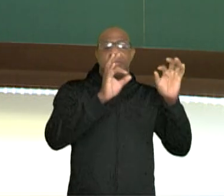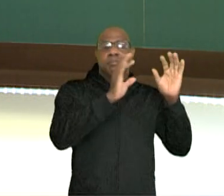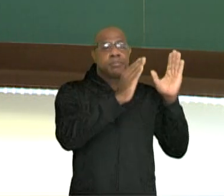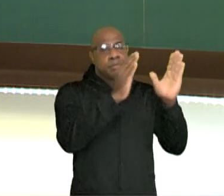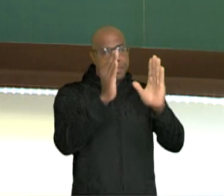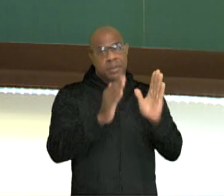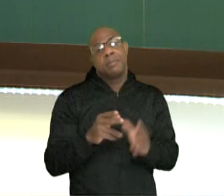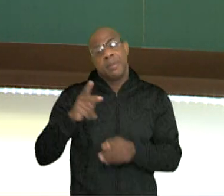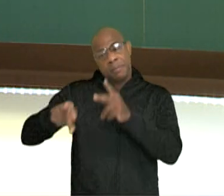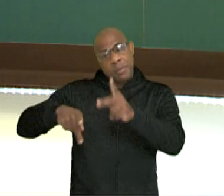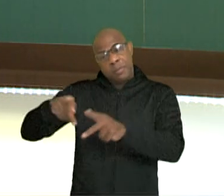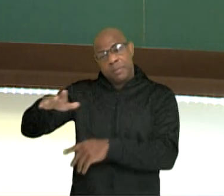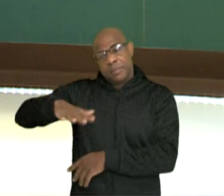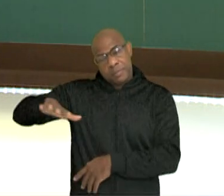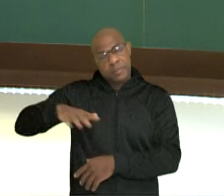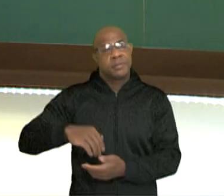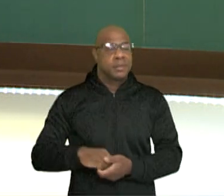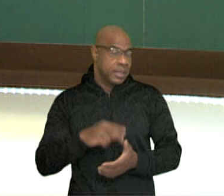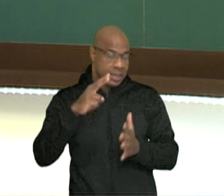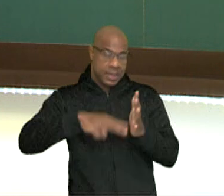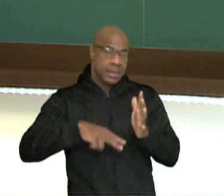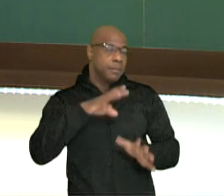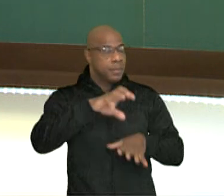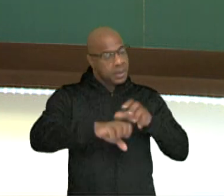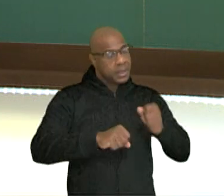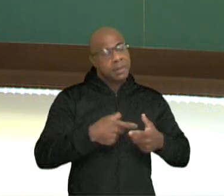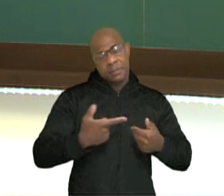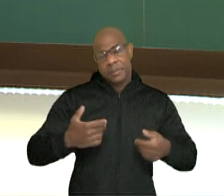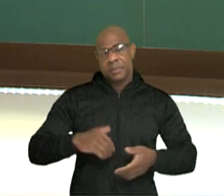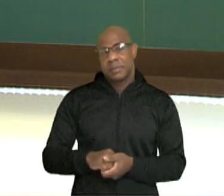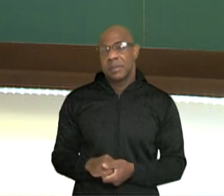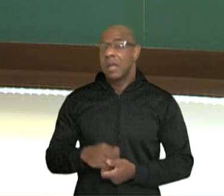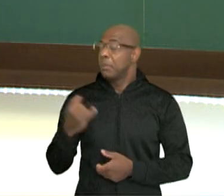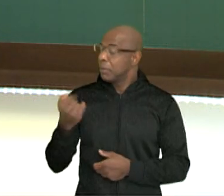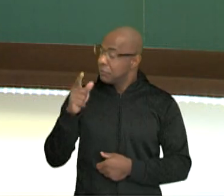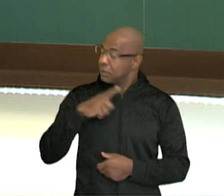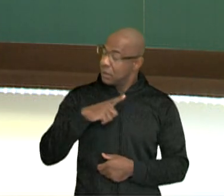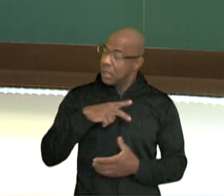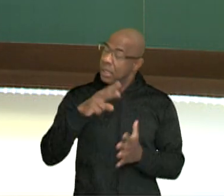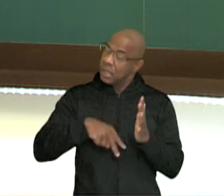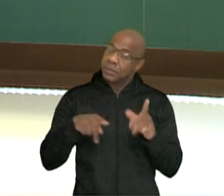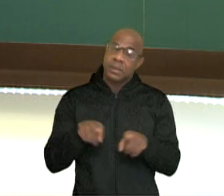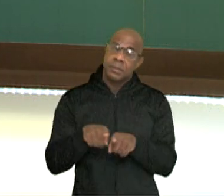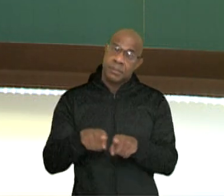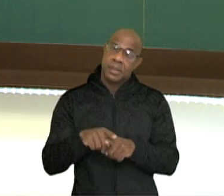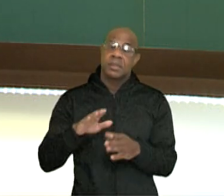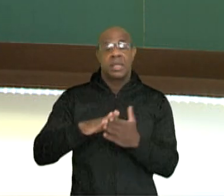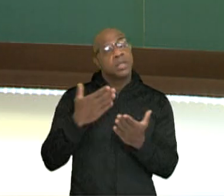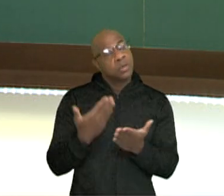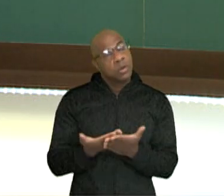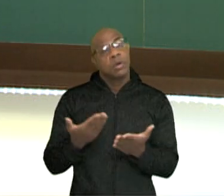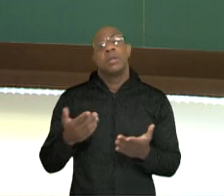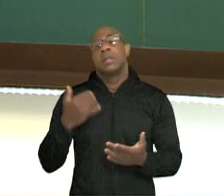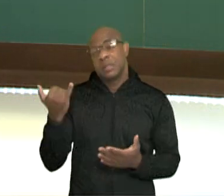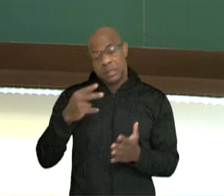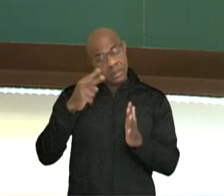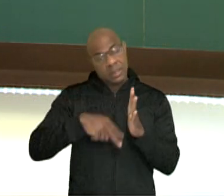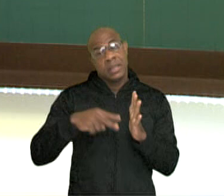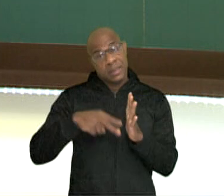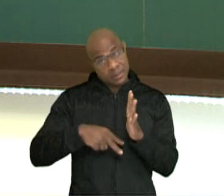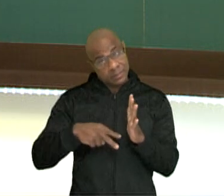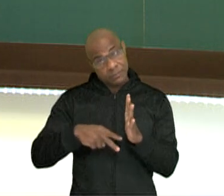de uma população muito grande. É importante, e você está lendo aí na sua casa, na escola, vocês